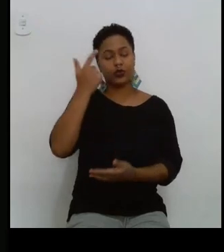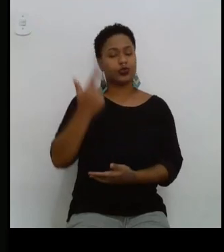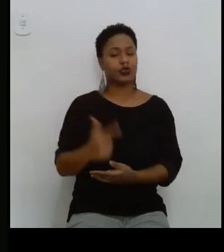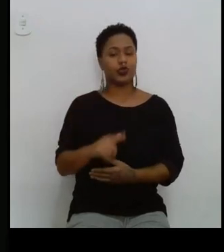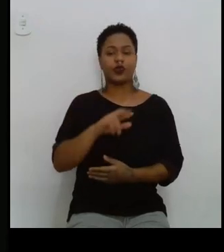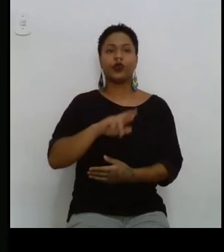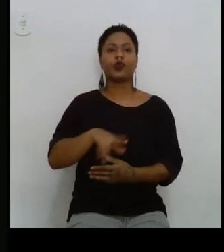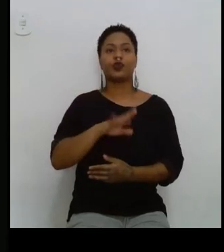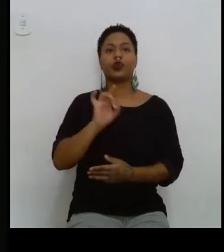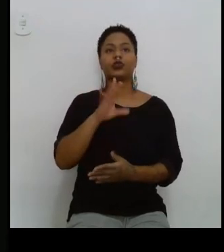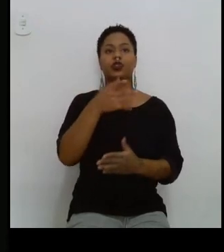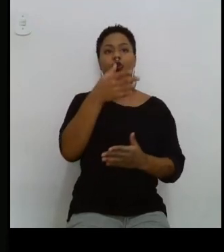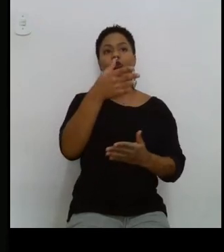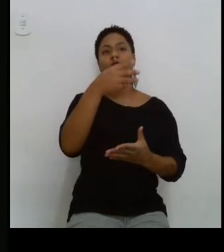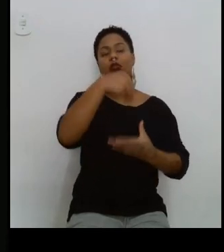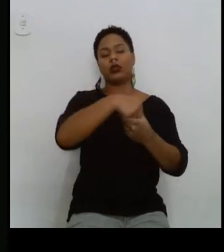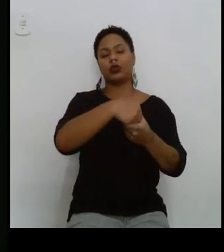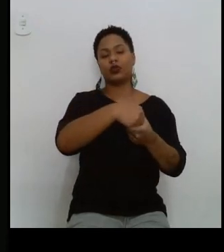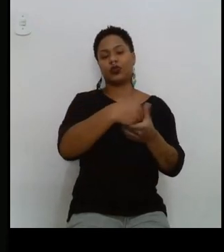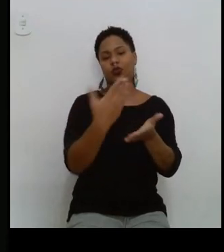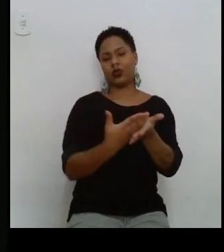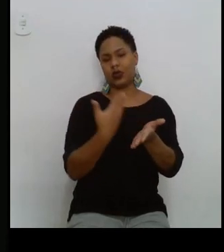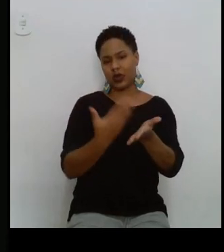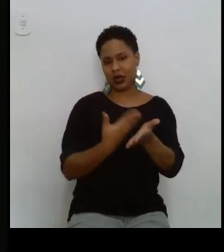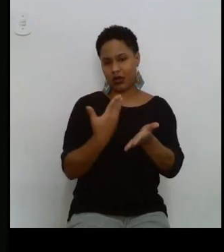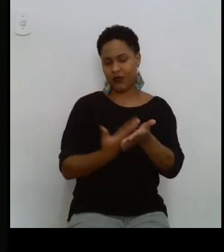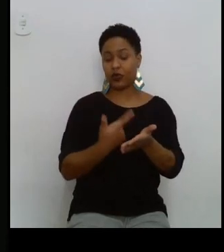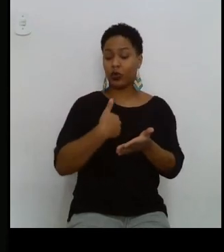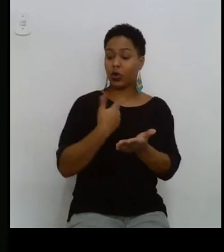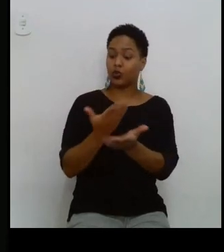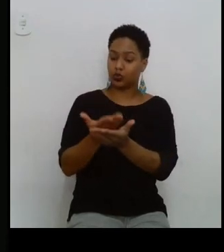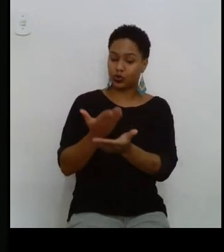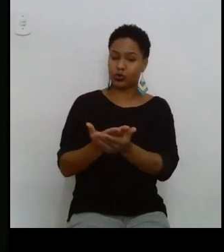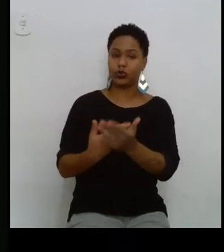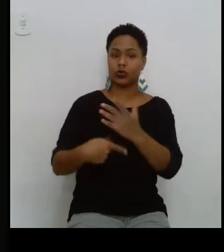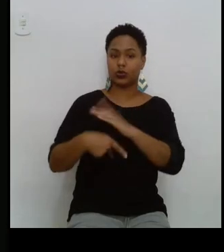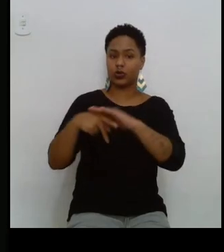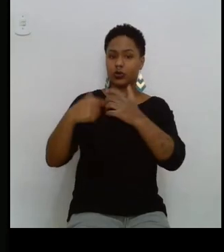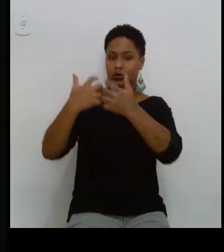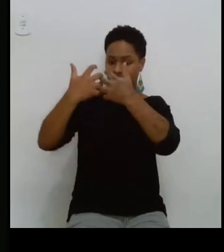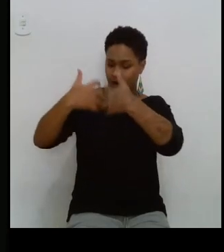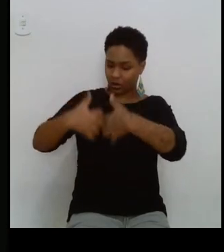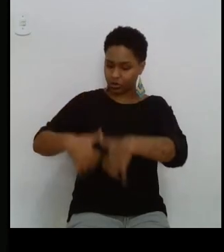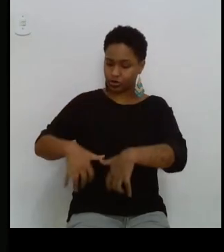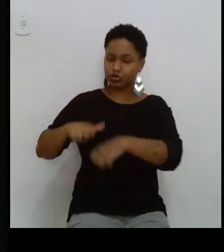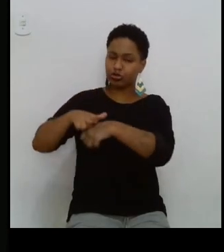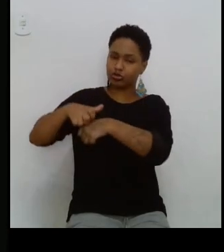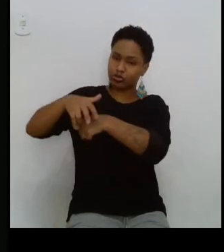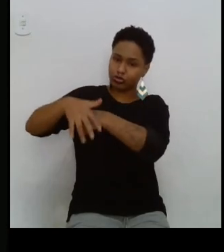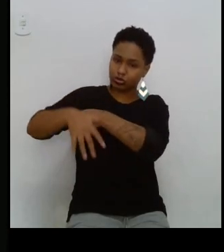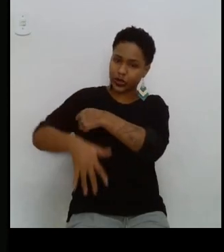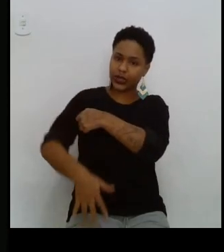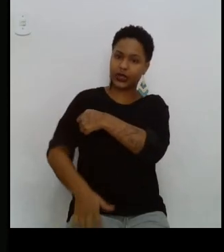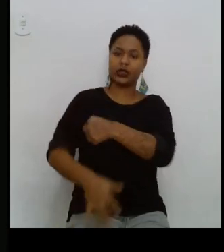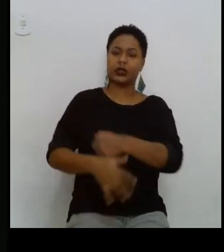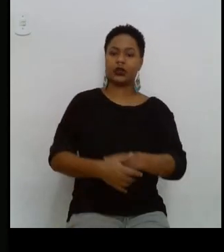tão Somos Livres né eu tenho estudado numa cachoeira eu tenho aprendido